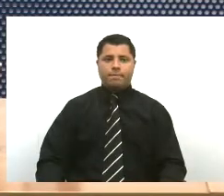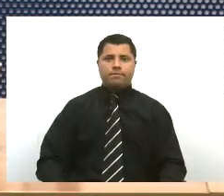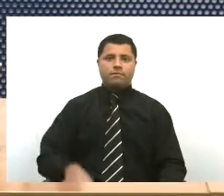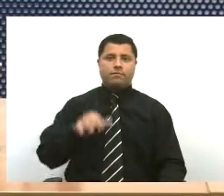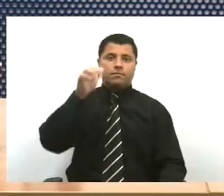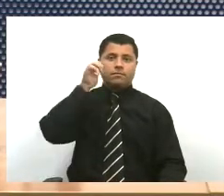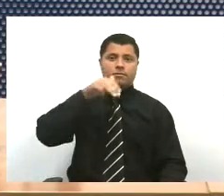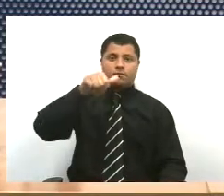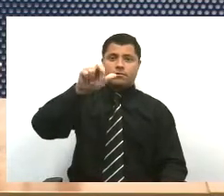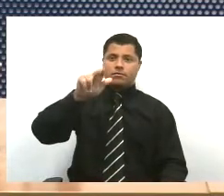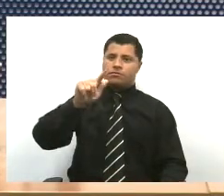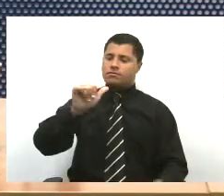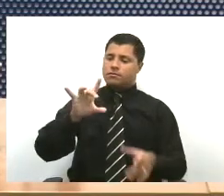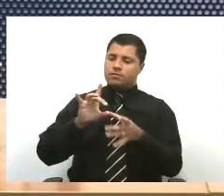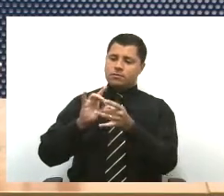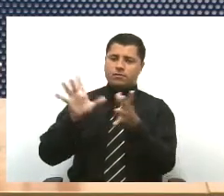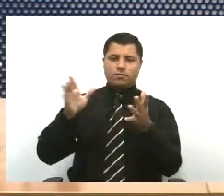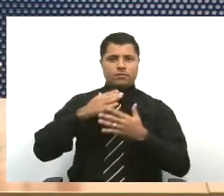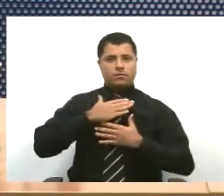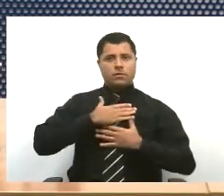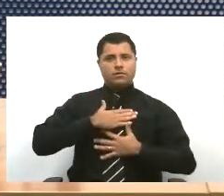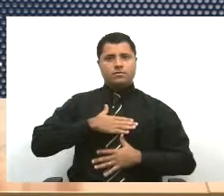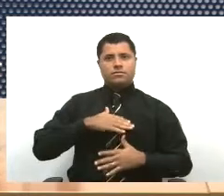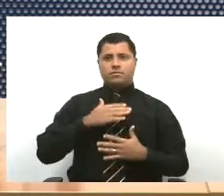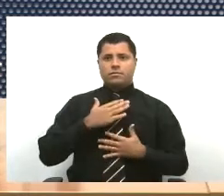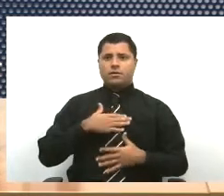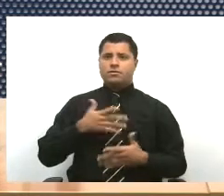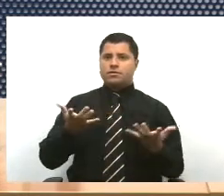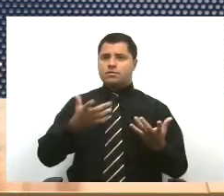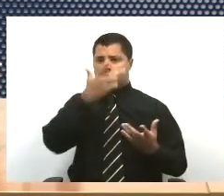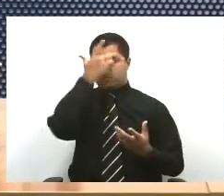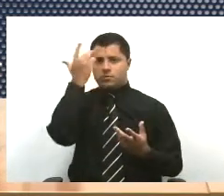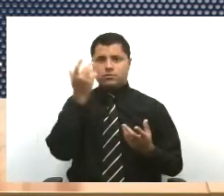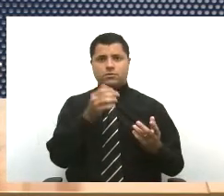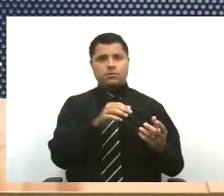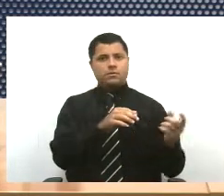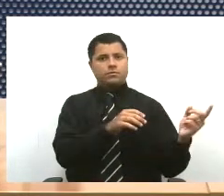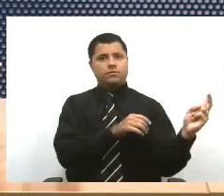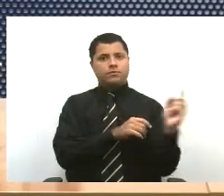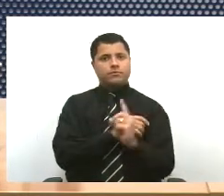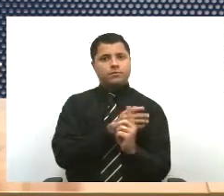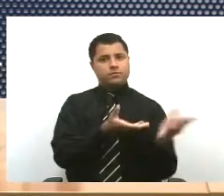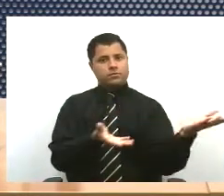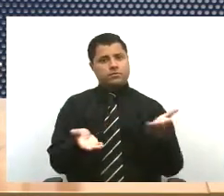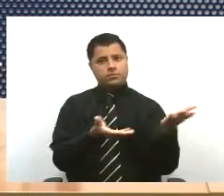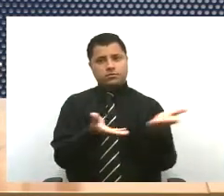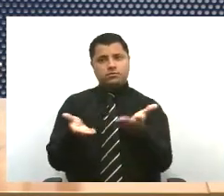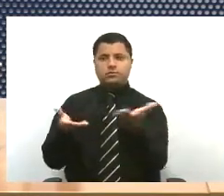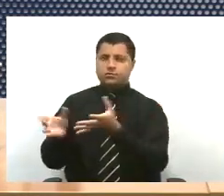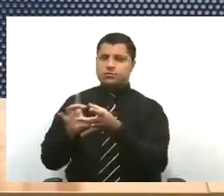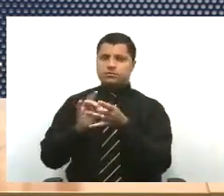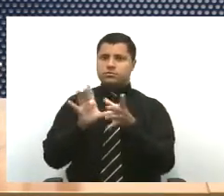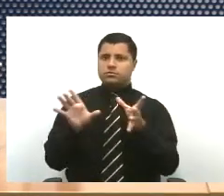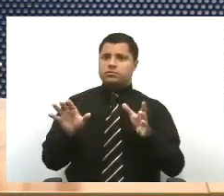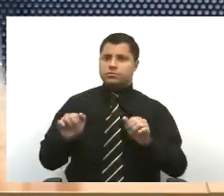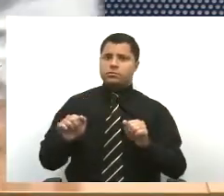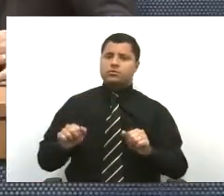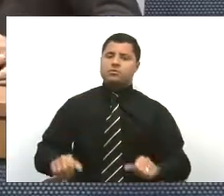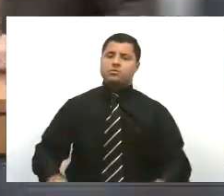Margarete, esteja à vontade, se quiser convocar, convidar algum dos seus assessores para compor a mesa, para lhe auxiliar, esteja à